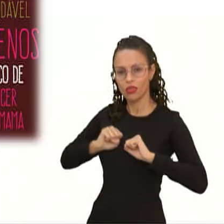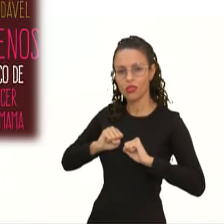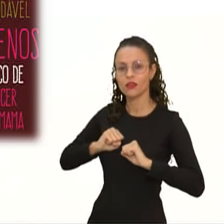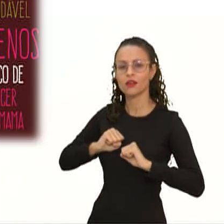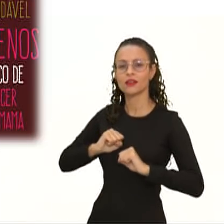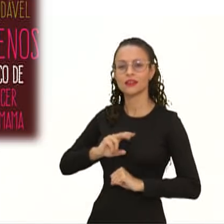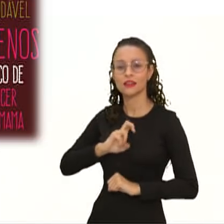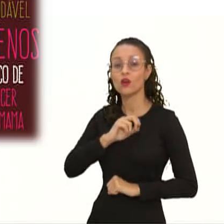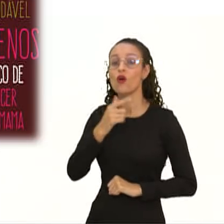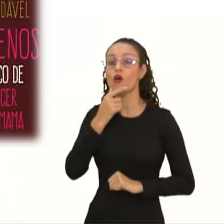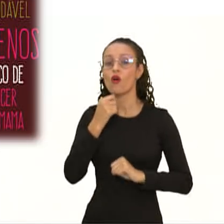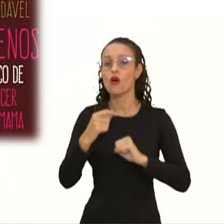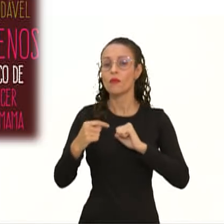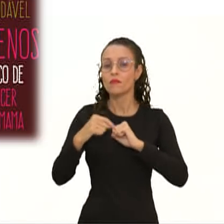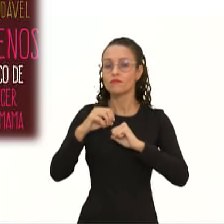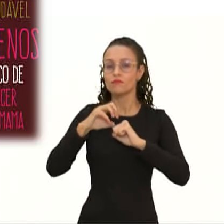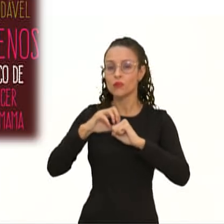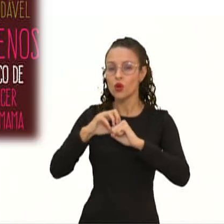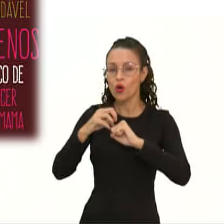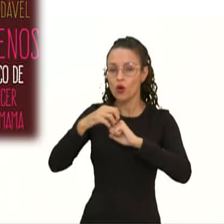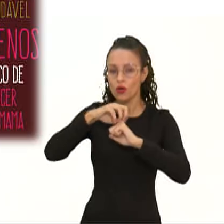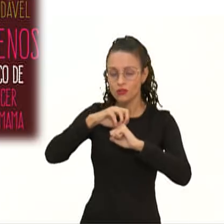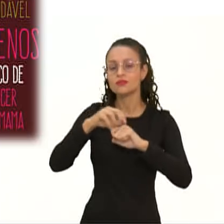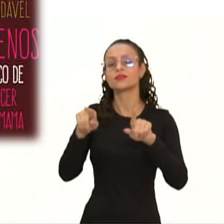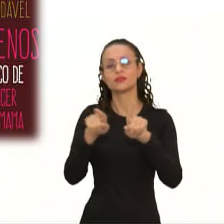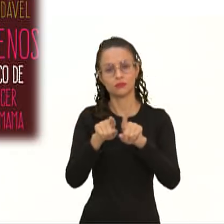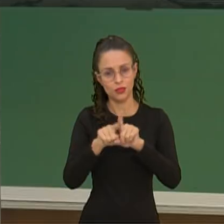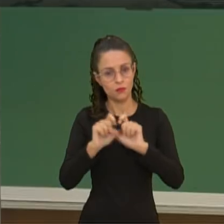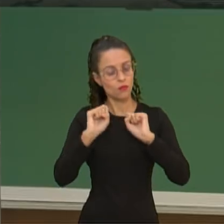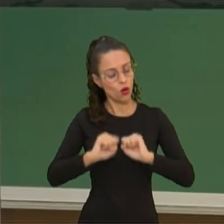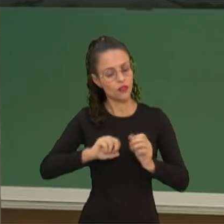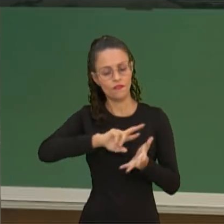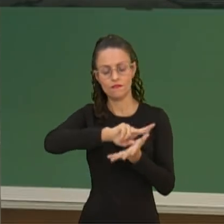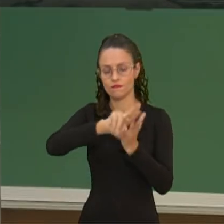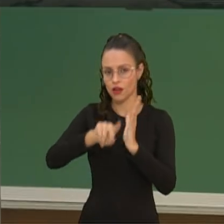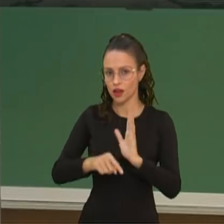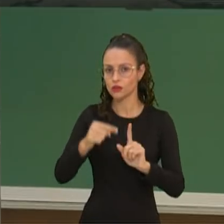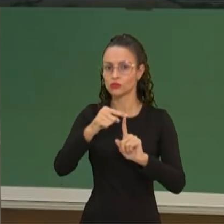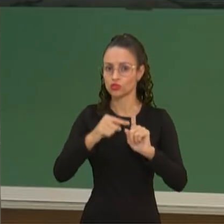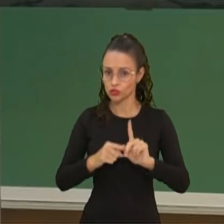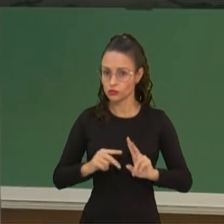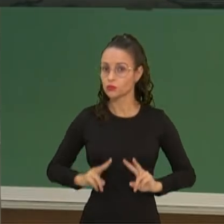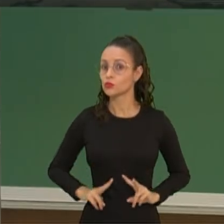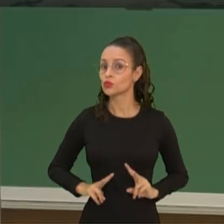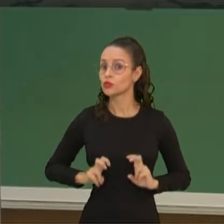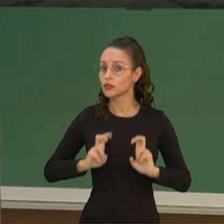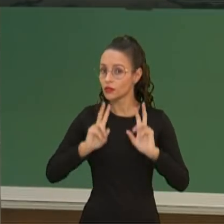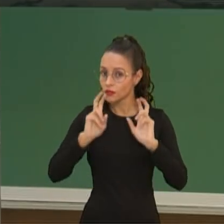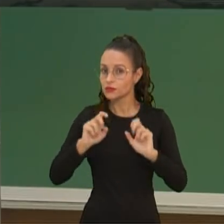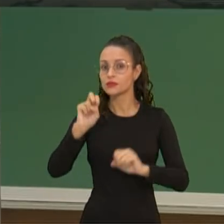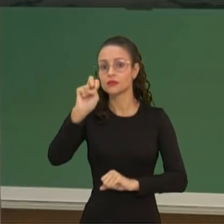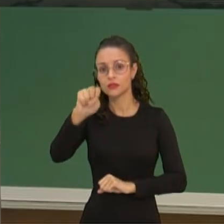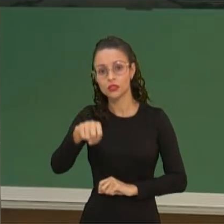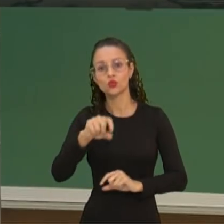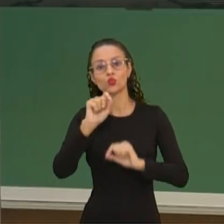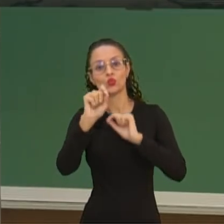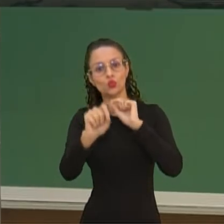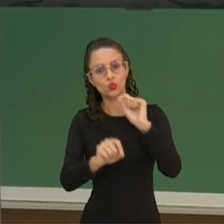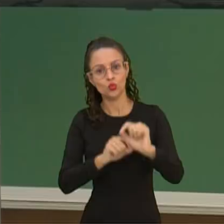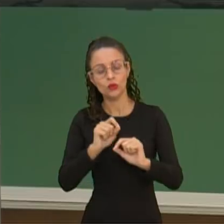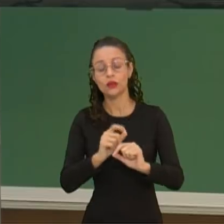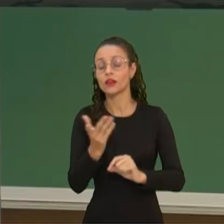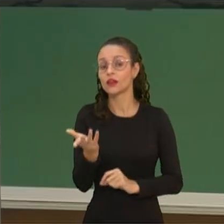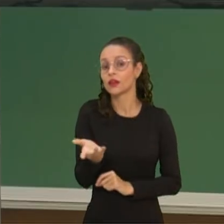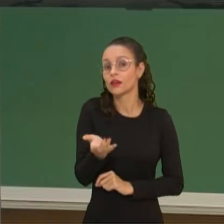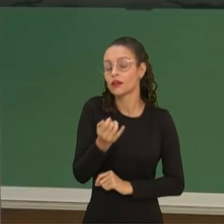câncer de próstata. Então vários tipos de câncer podem sim, entre outros fatores, ter também